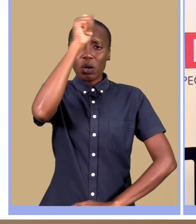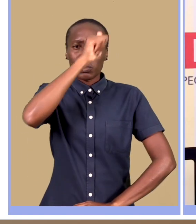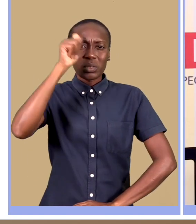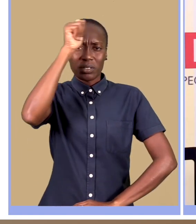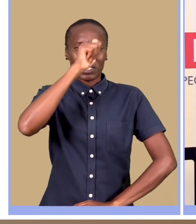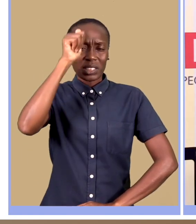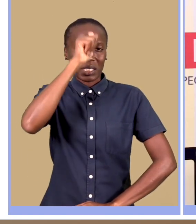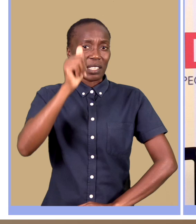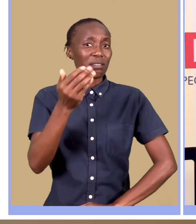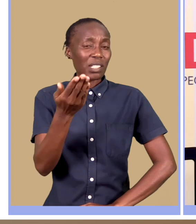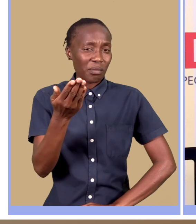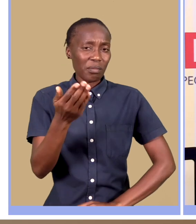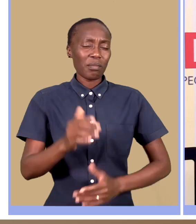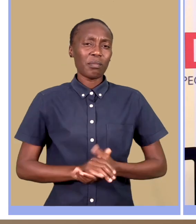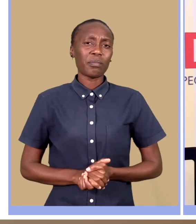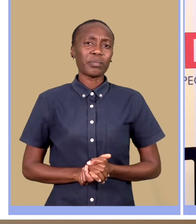universidades ou nessas academias,